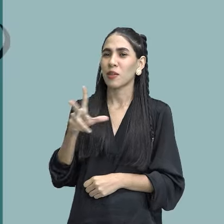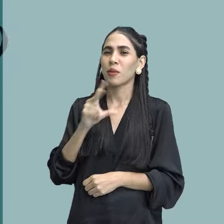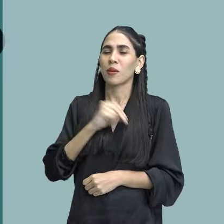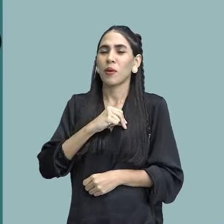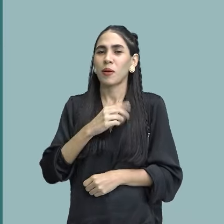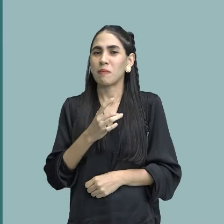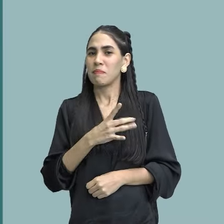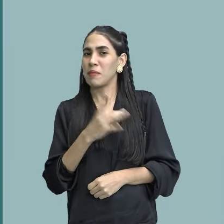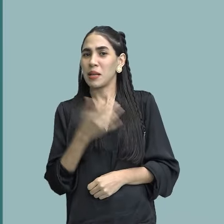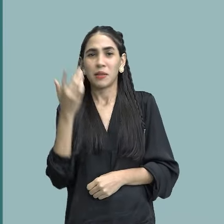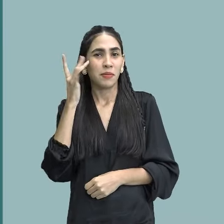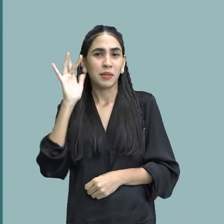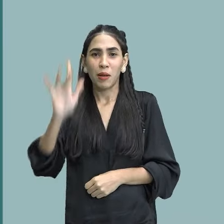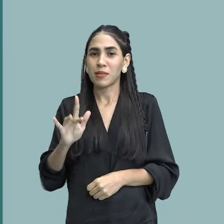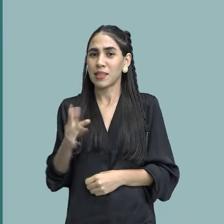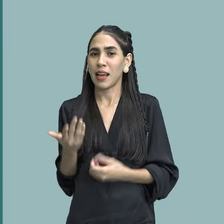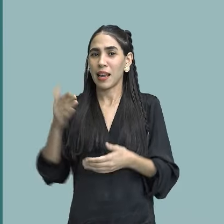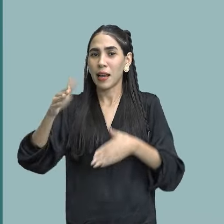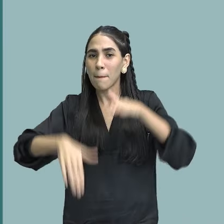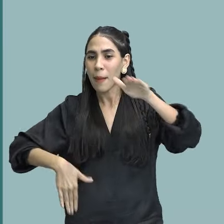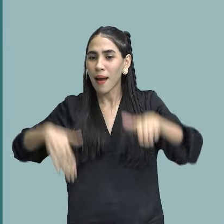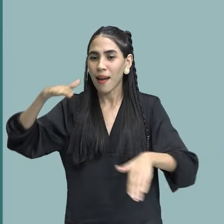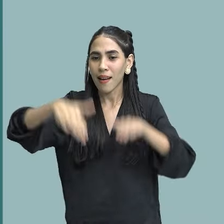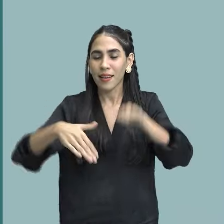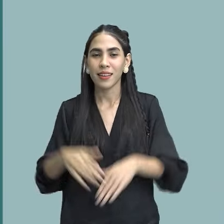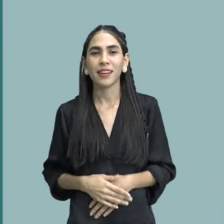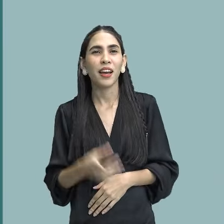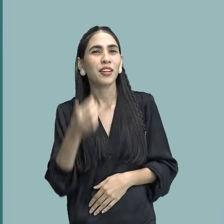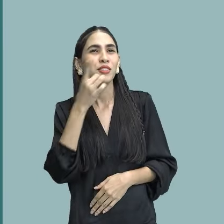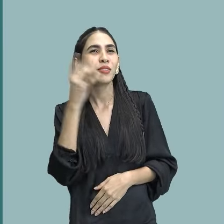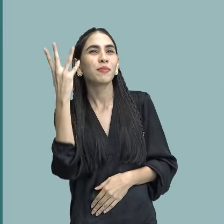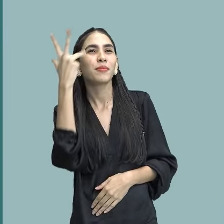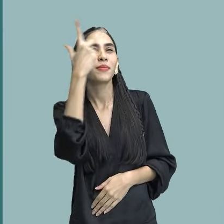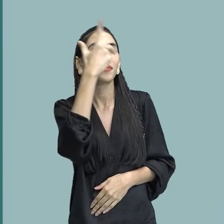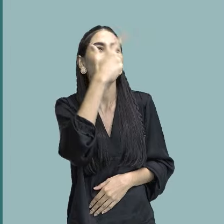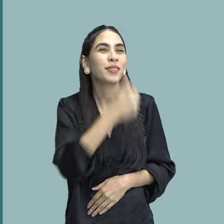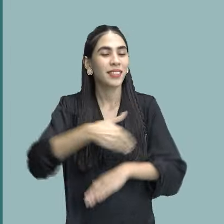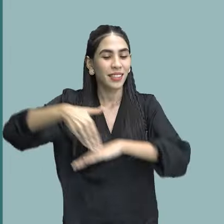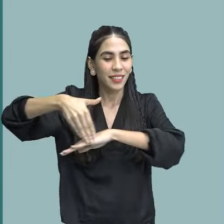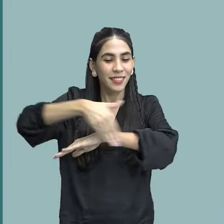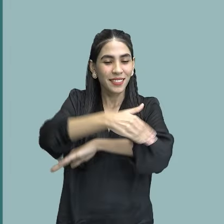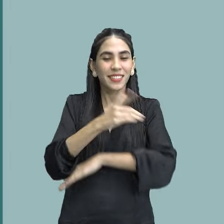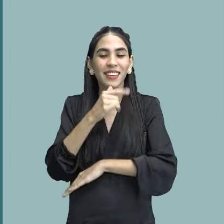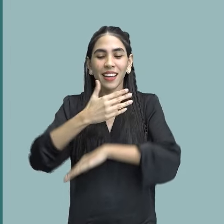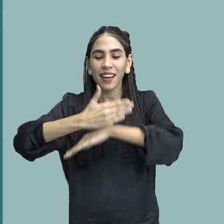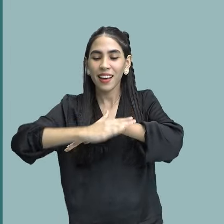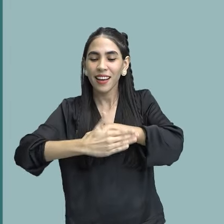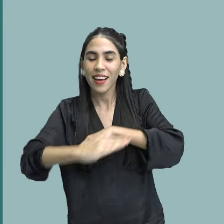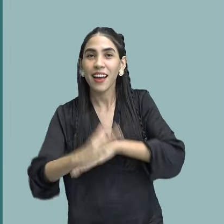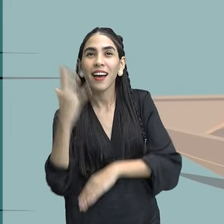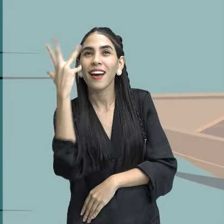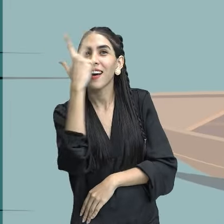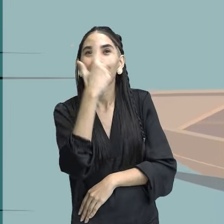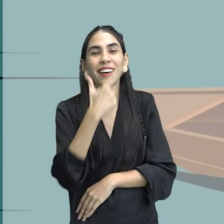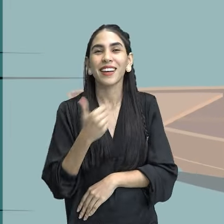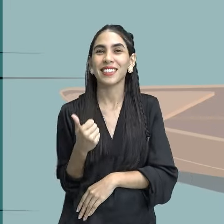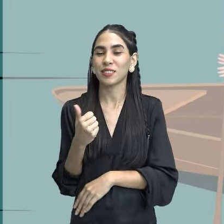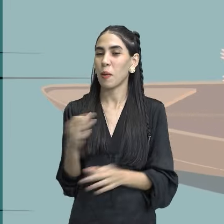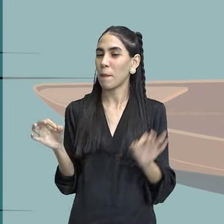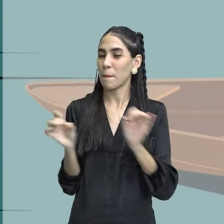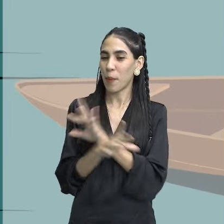tenho medo, hein? Boa. Não sei nadar. Esse dia tá tão bonito aqui no meio desse rio. Olha que